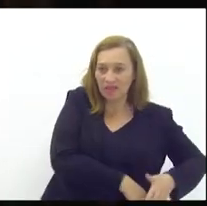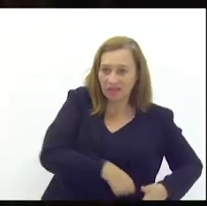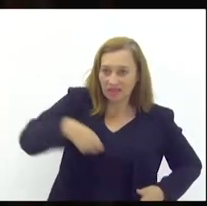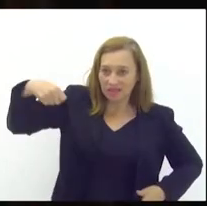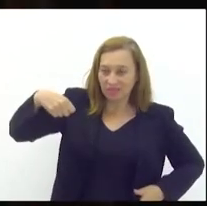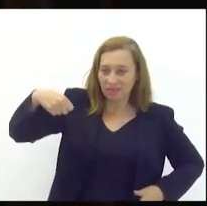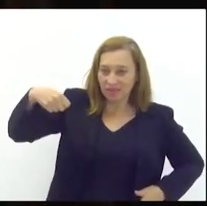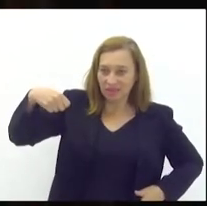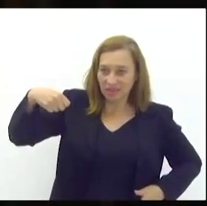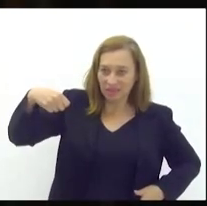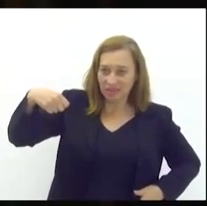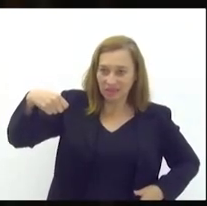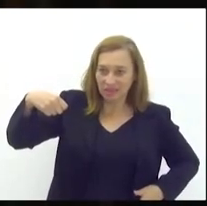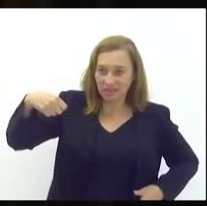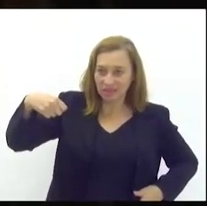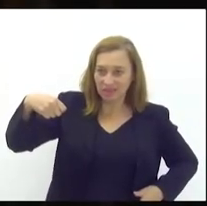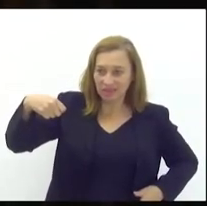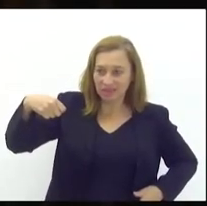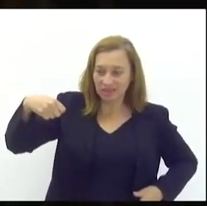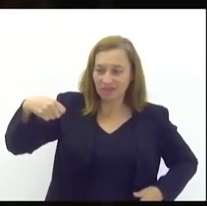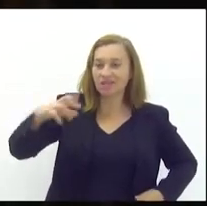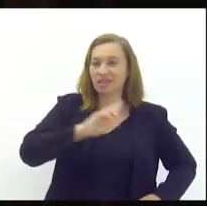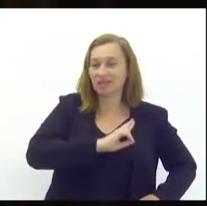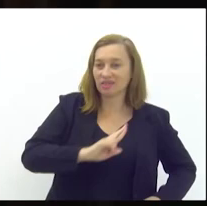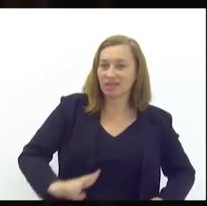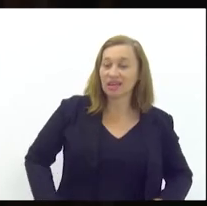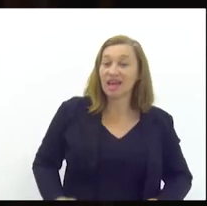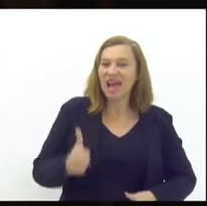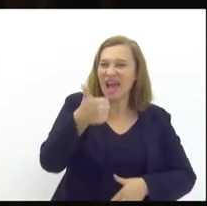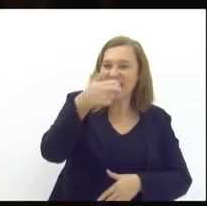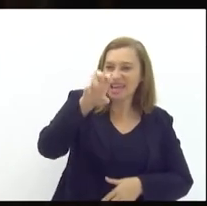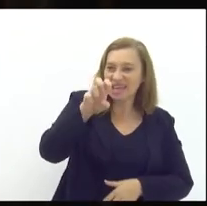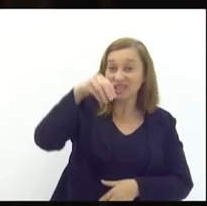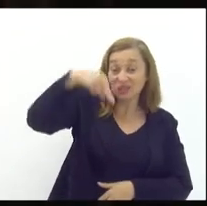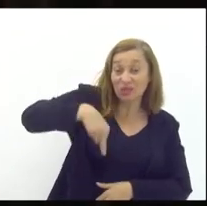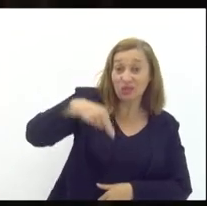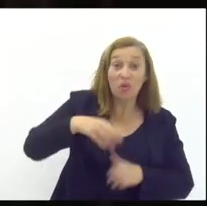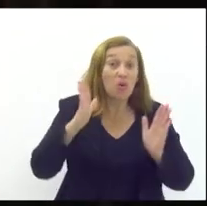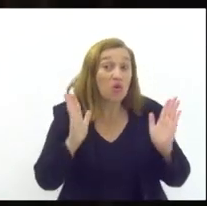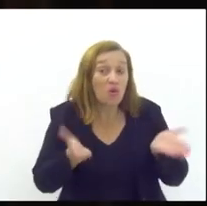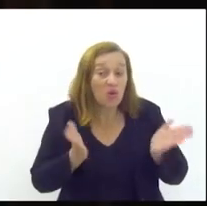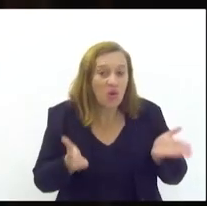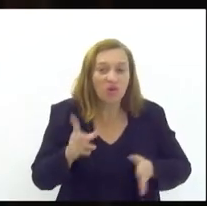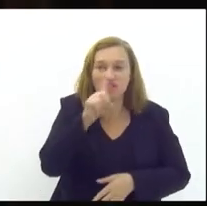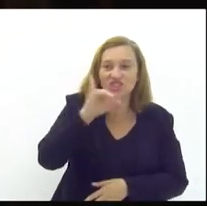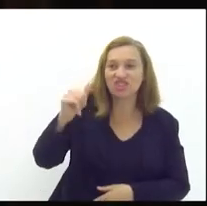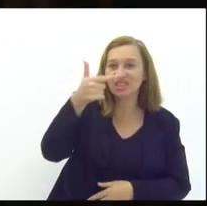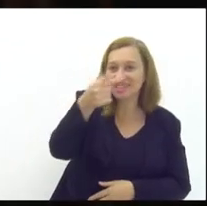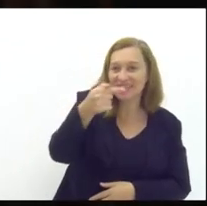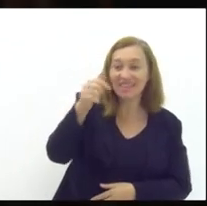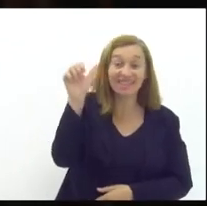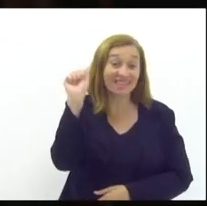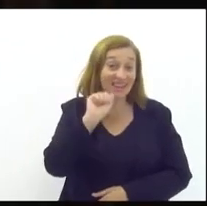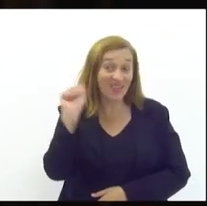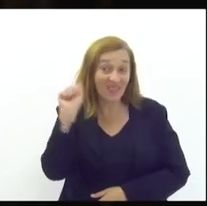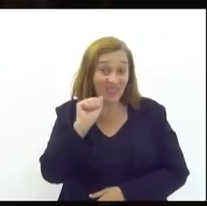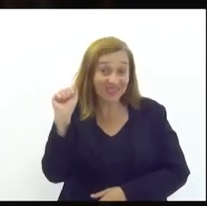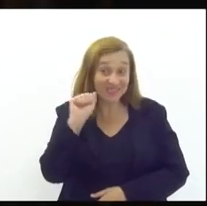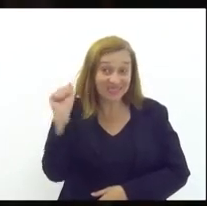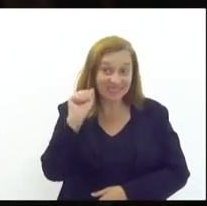Rio de Janeiro foi Almirante o Marechal Deodoro e a Quinze de Novembro e hoje dia 7 de agosto